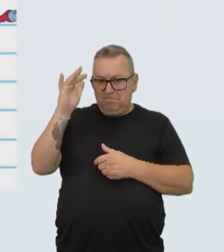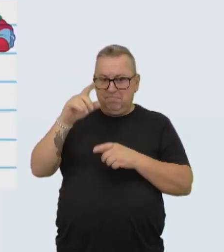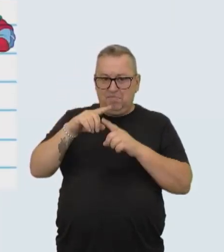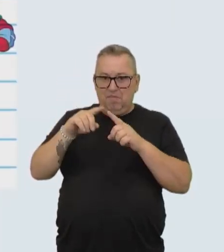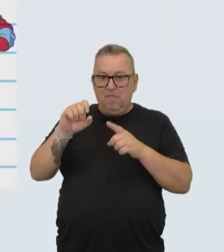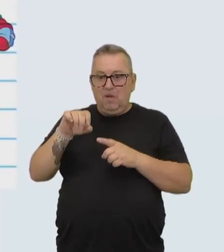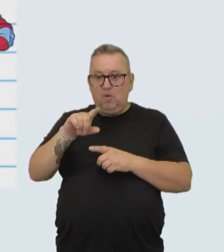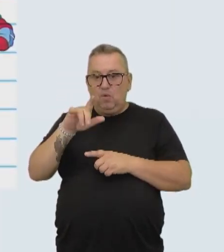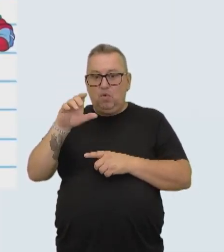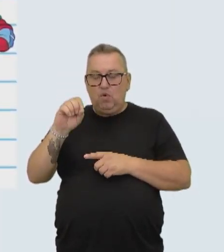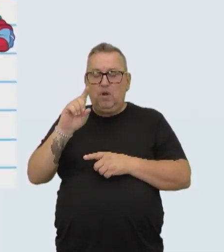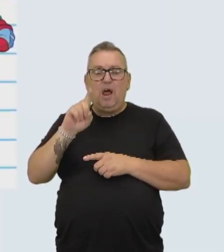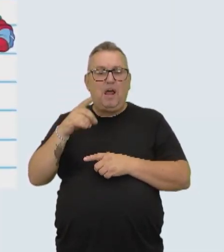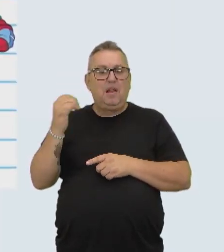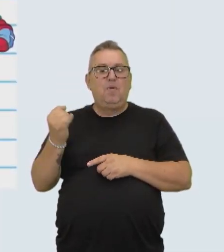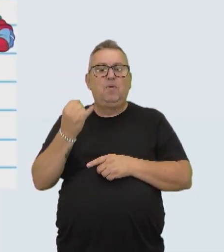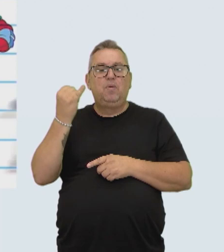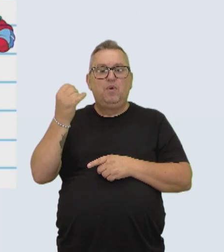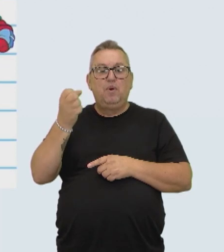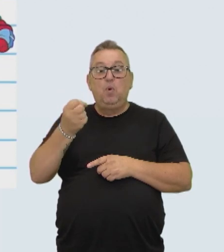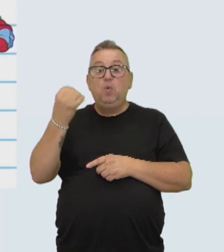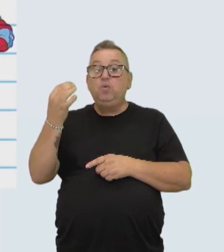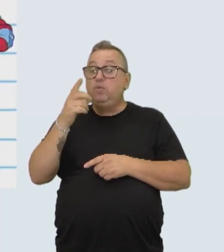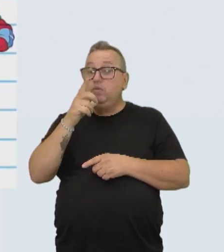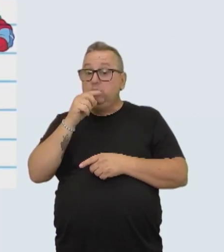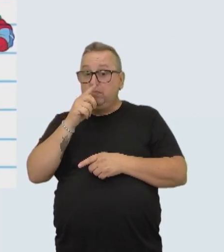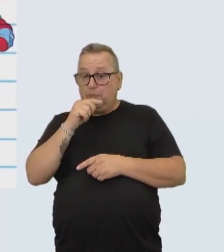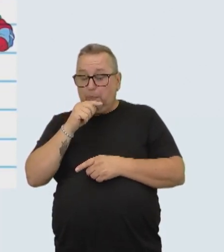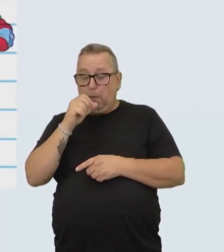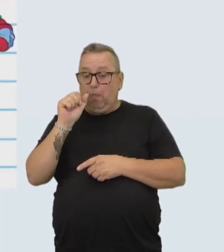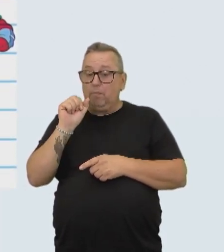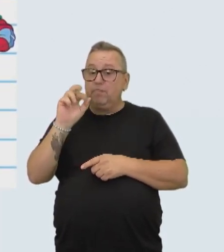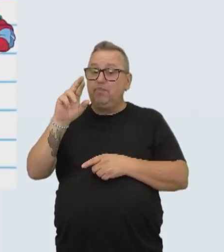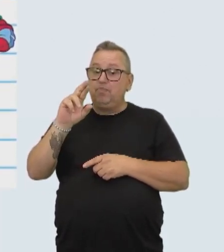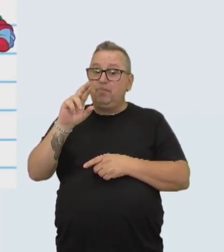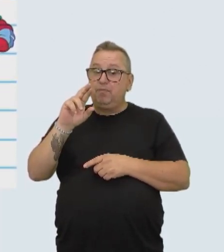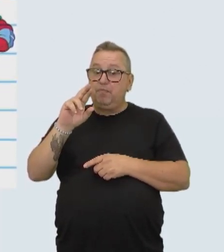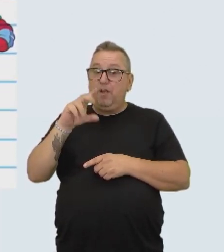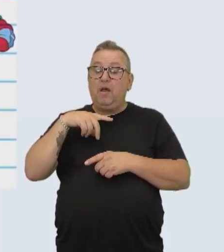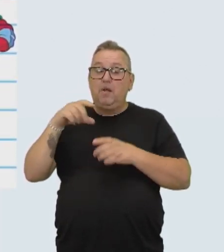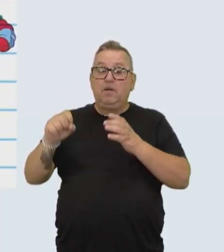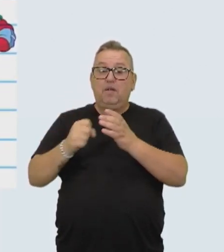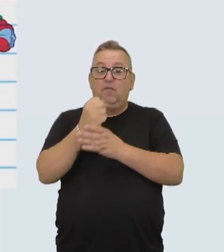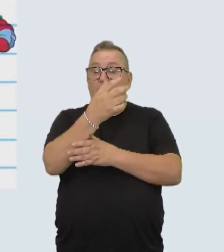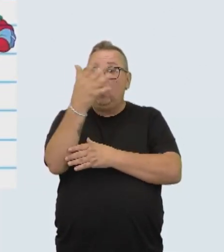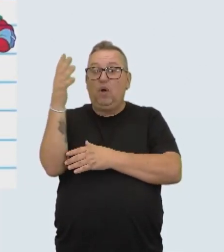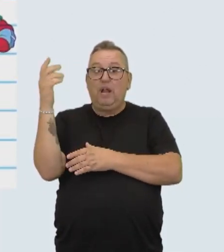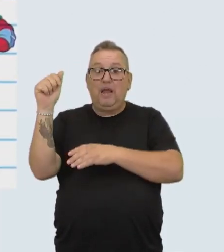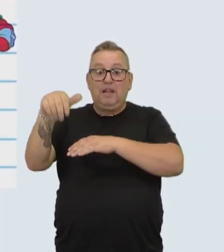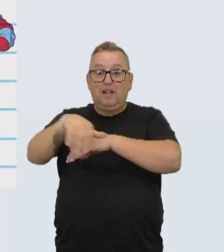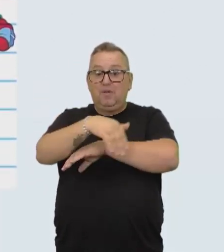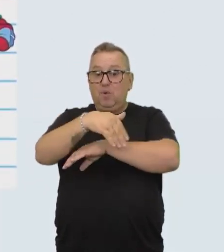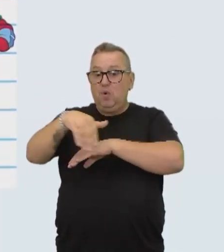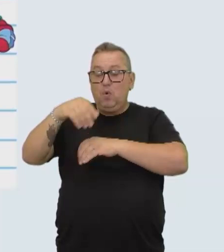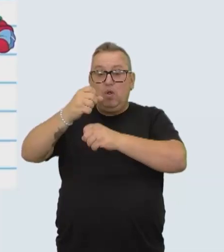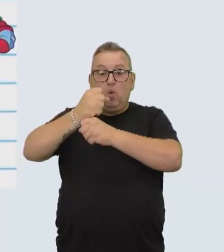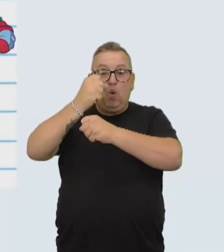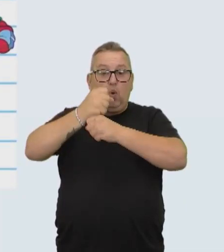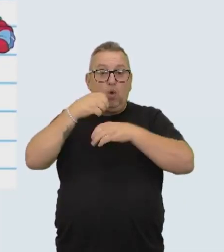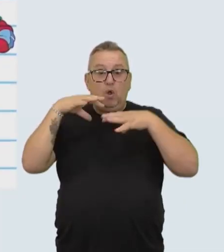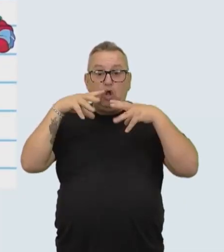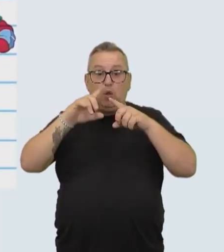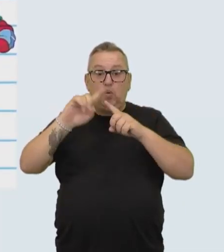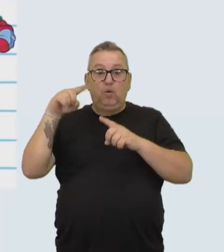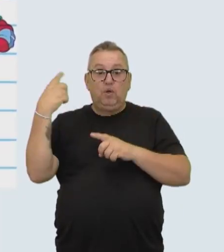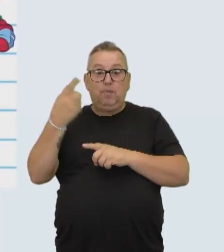solo é um recurso natural tão importante quanto a água e o ar. É ele que sustenta as florestas, ruas, construções e tudo aquilo que é